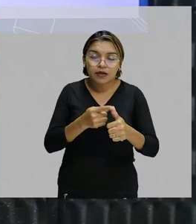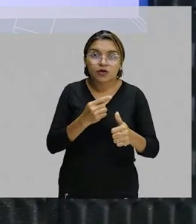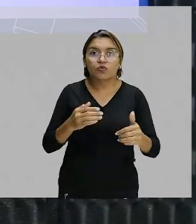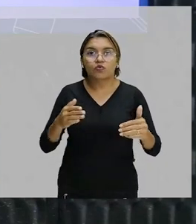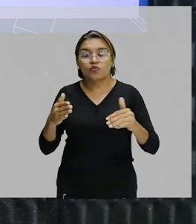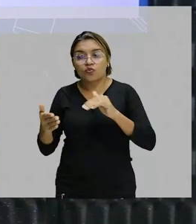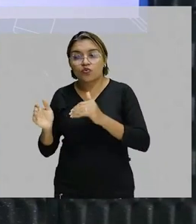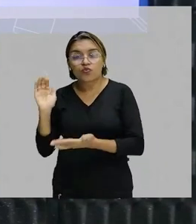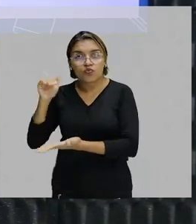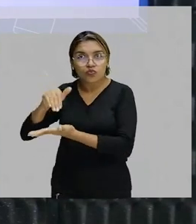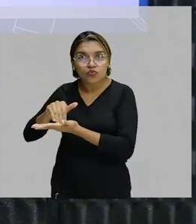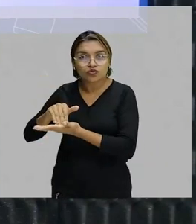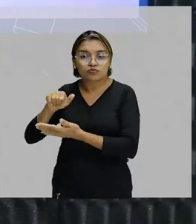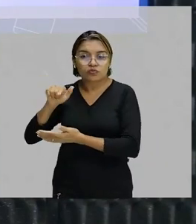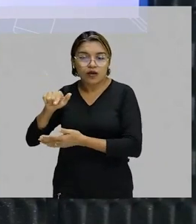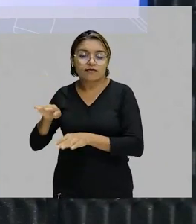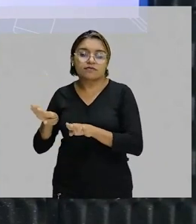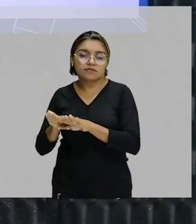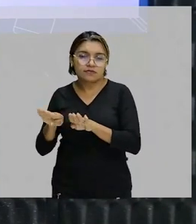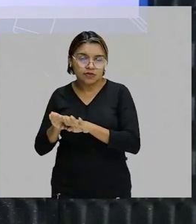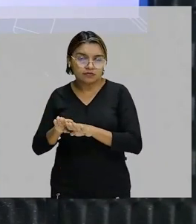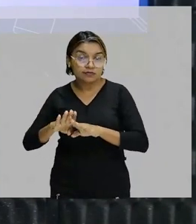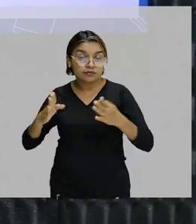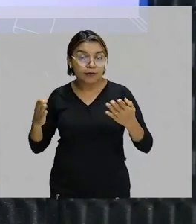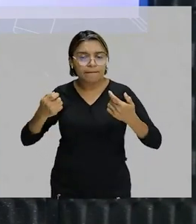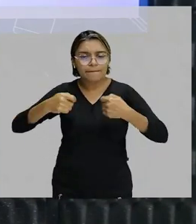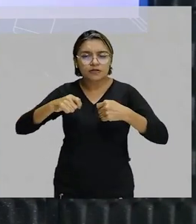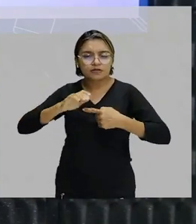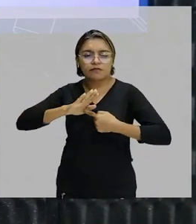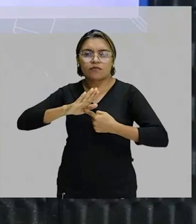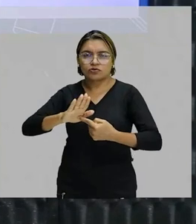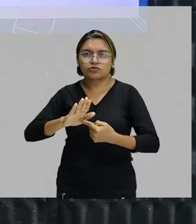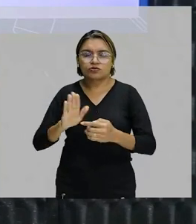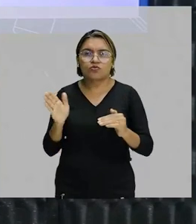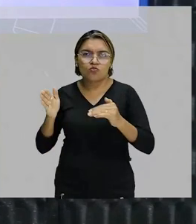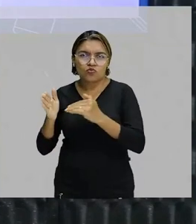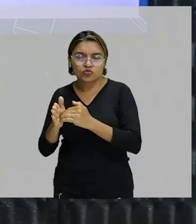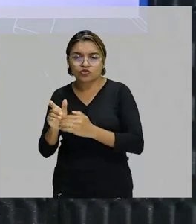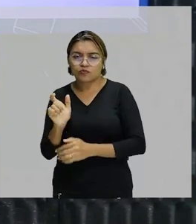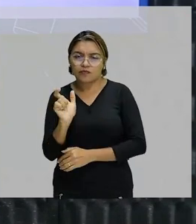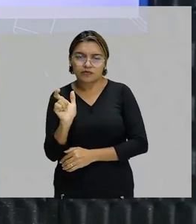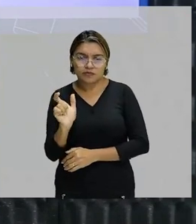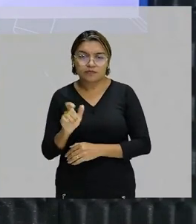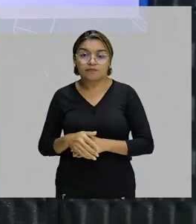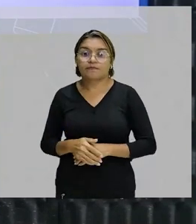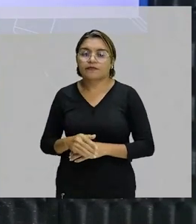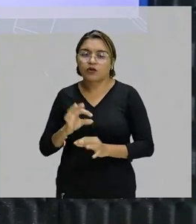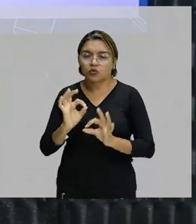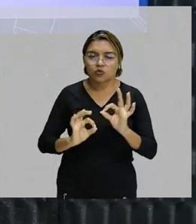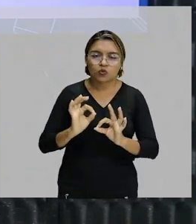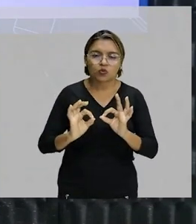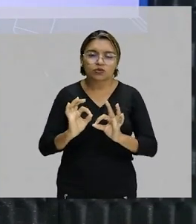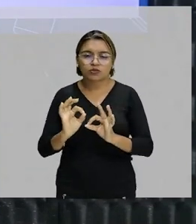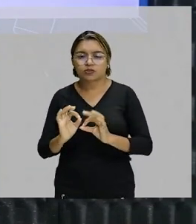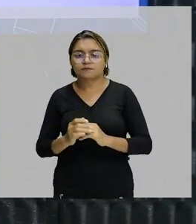quantidade deles e dividido por dois logo eu preciso identificar esse último termo a partir do termo geral ajustado no caso pro